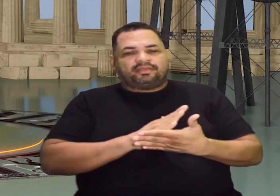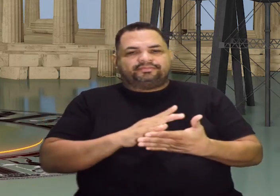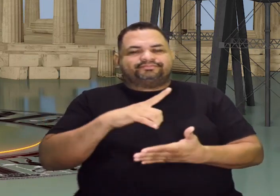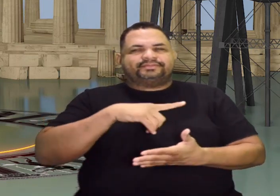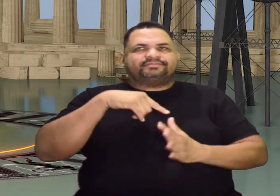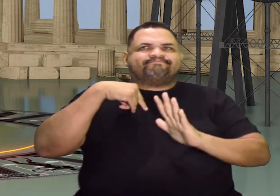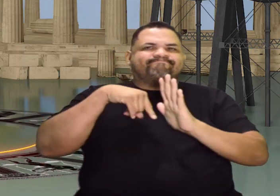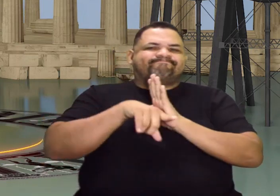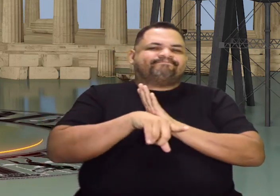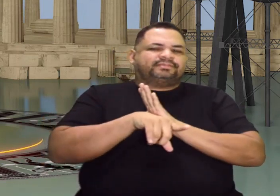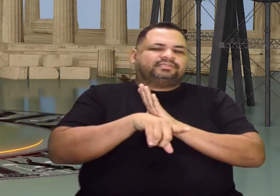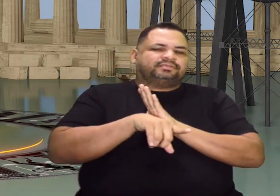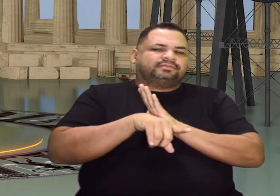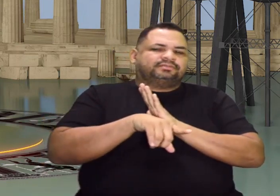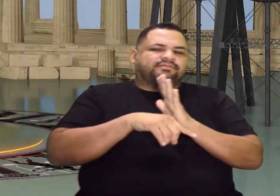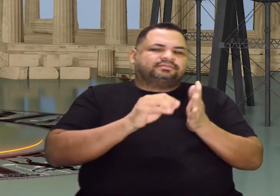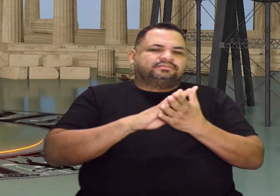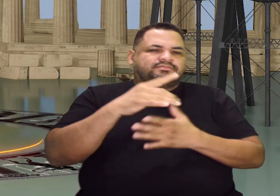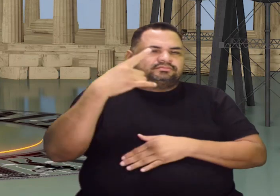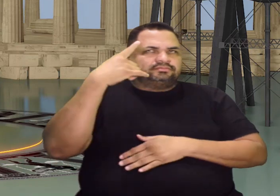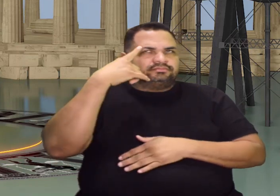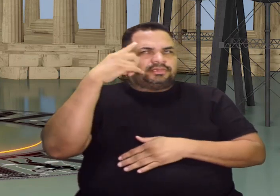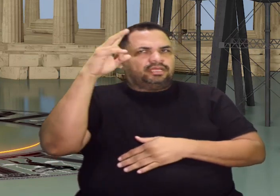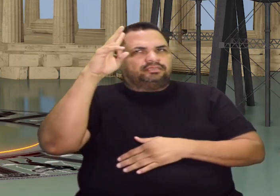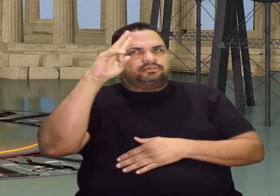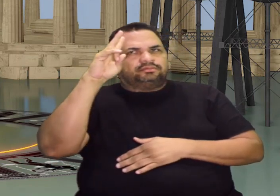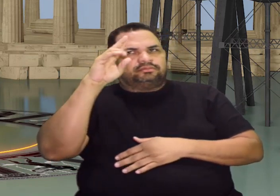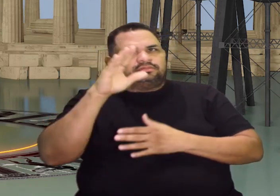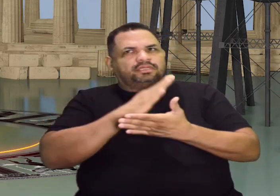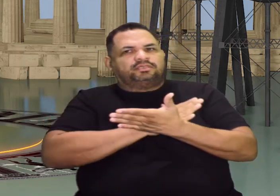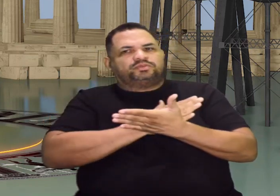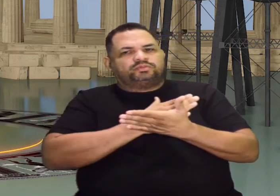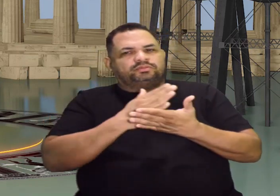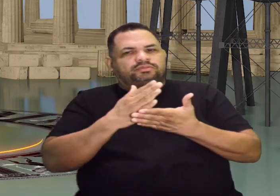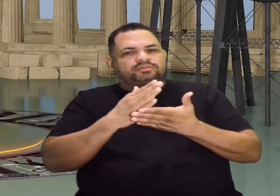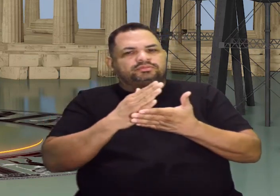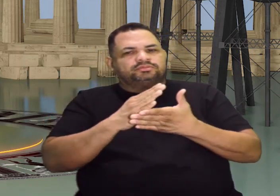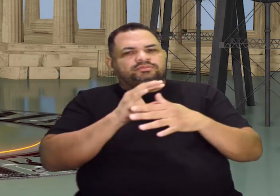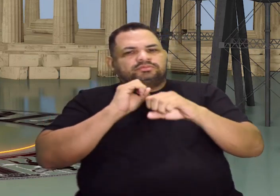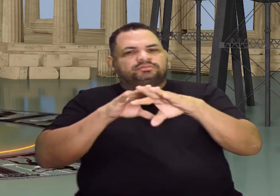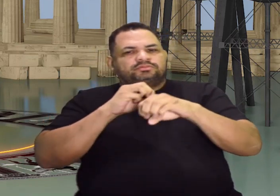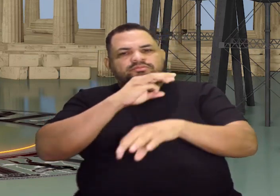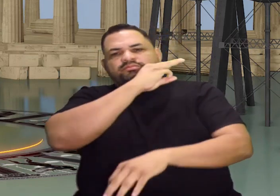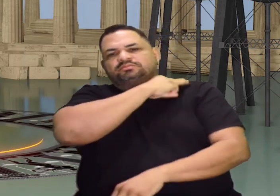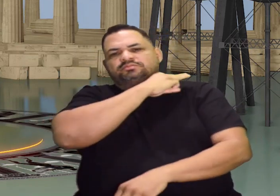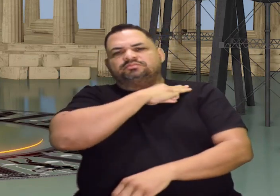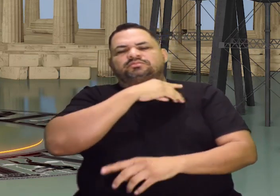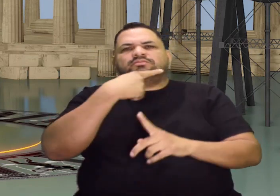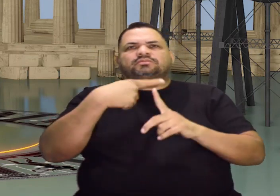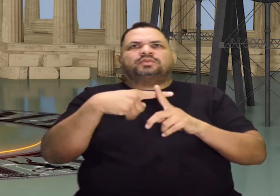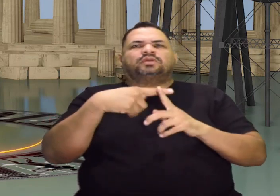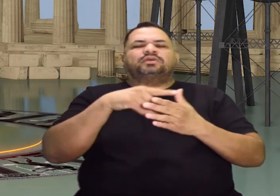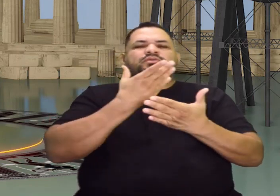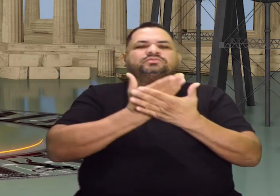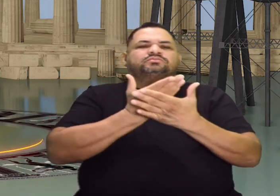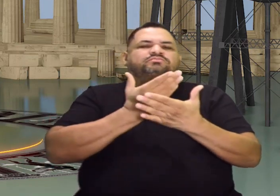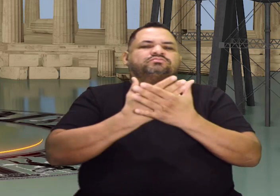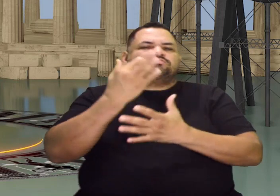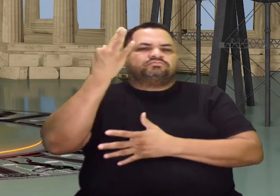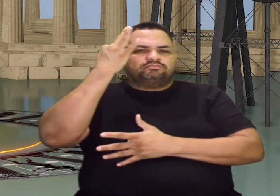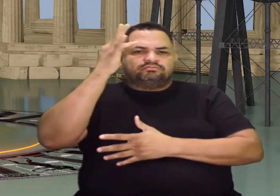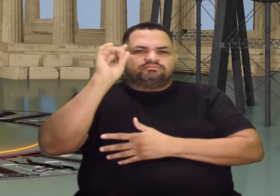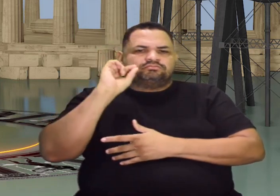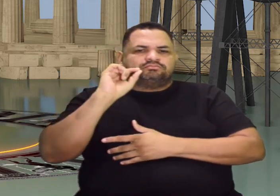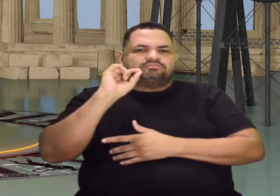questionamento, você já deve ter vindo lá do início do ensino médio. Para que estudar filosofia? O que é que ela traz na nossa